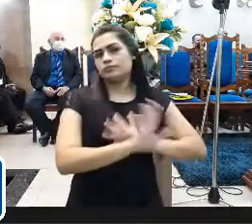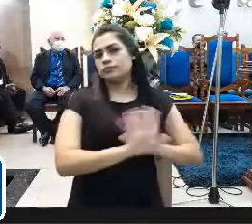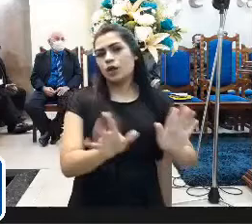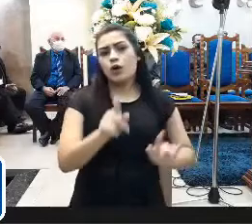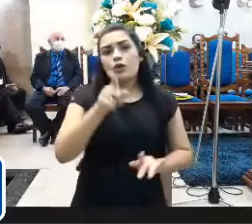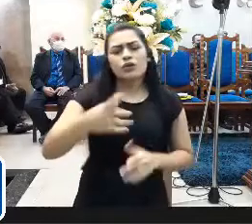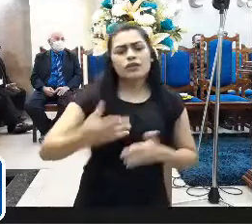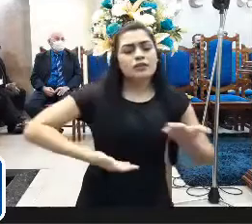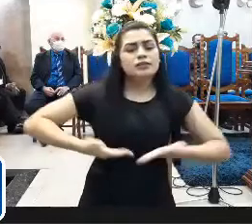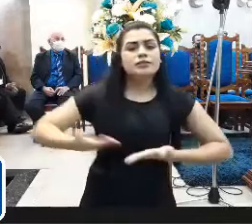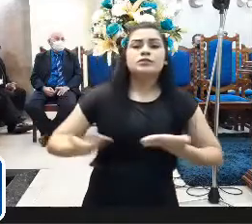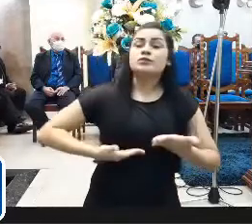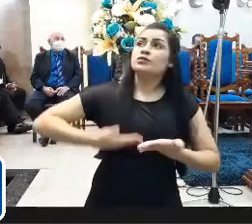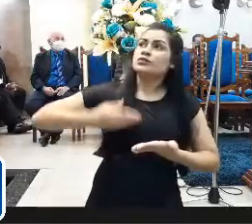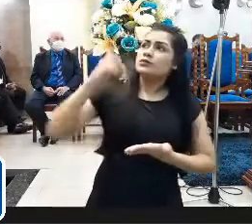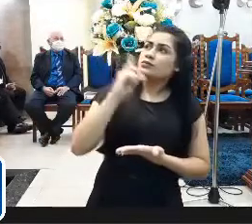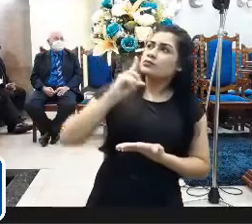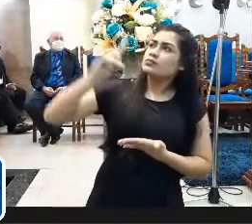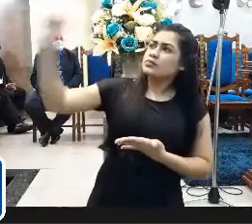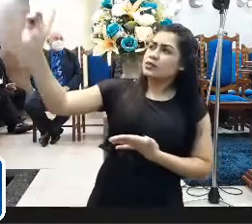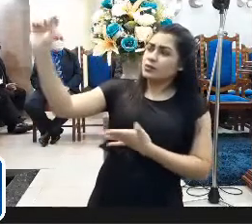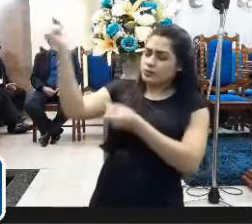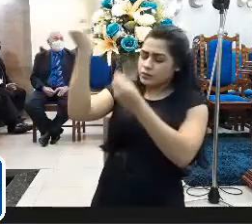de toda a graça.